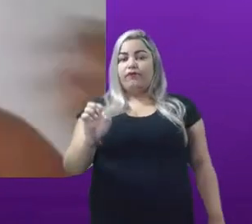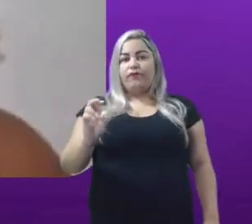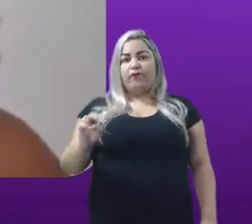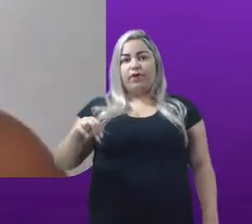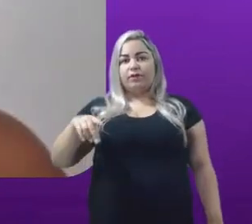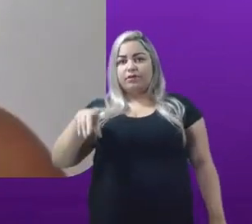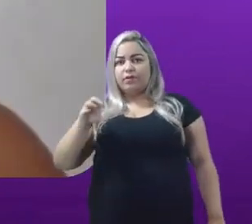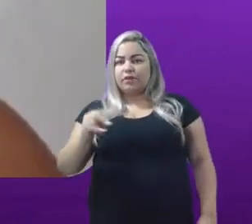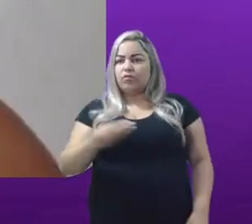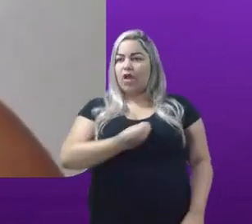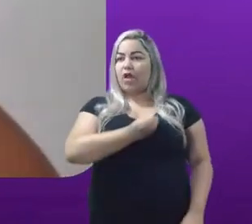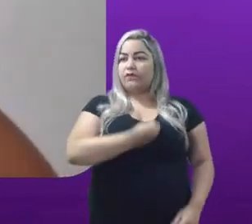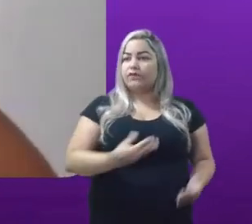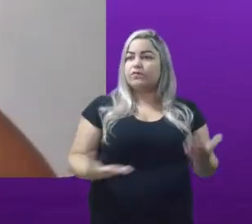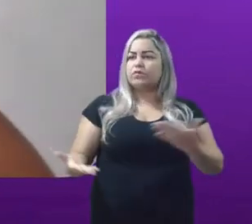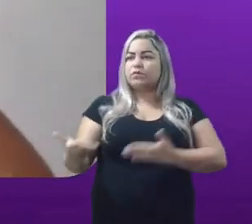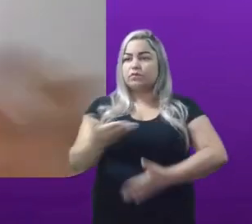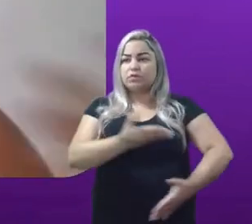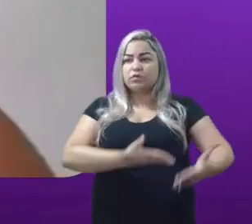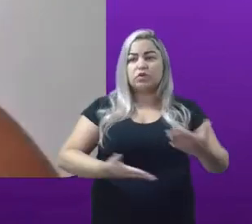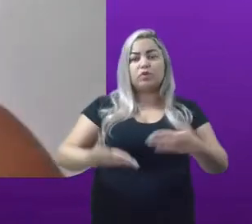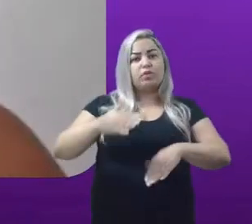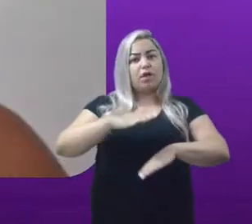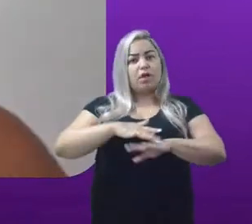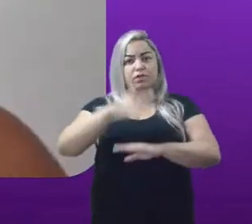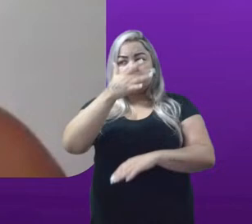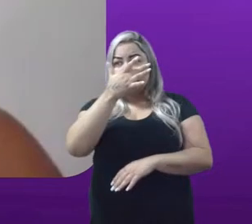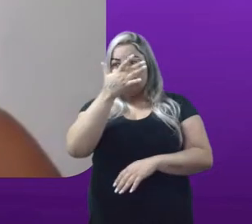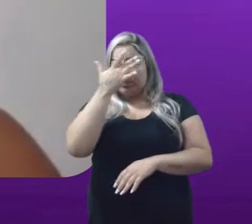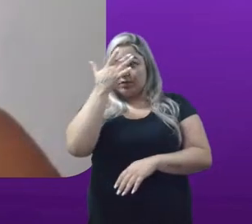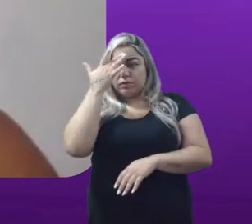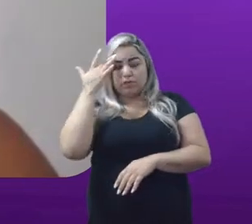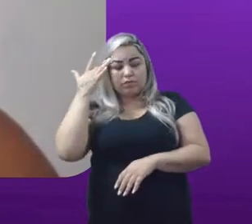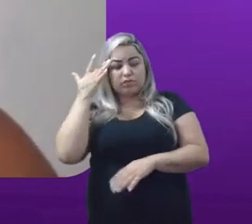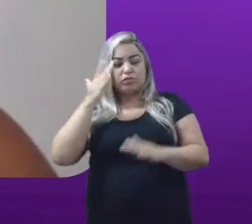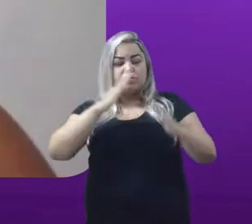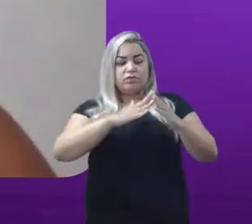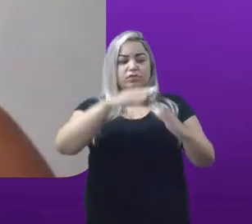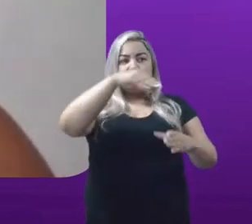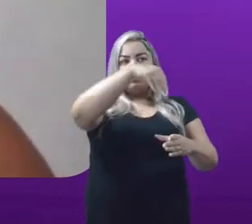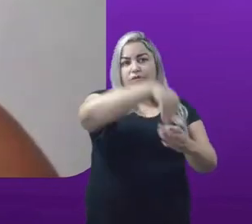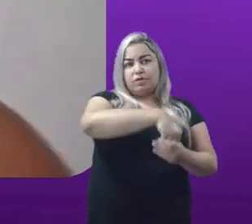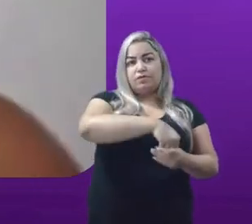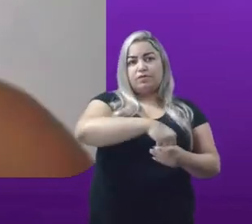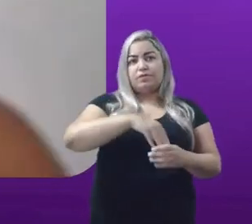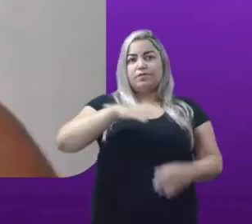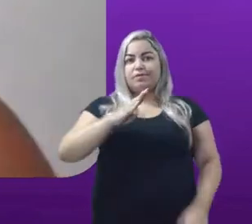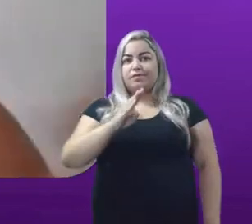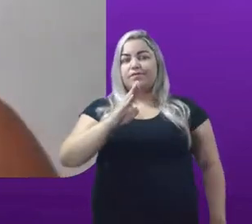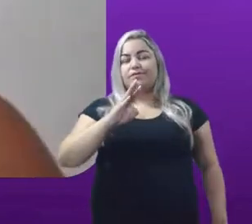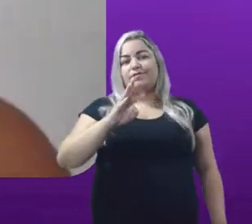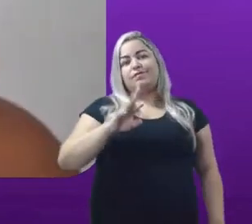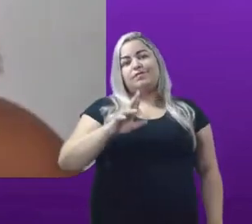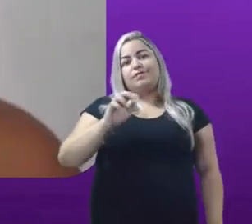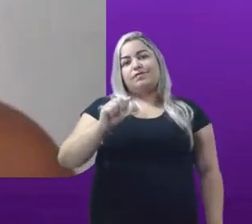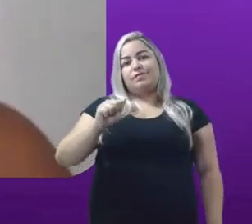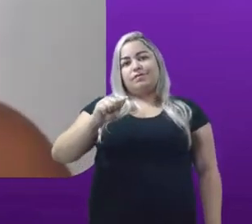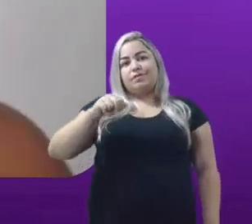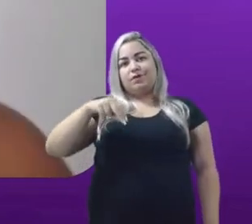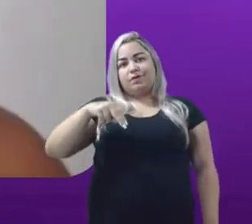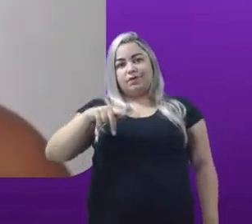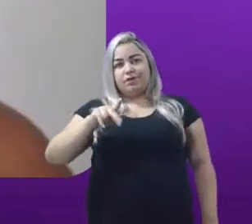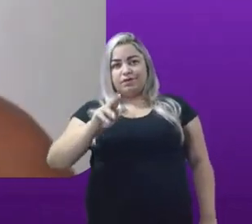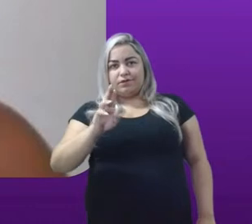como a vivência dele e dos demais moradores, né, afetados pela Braskem, né? Não é algo